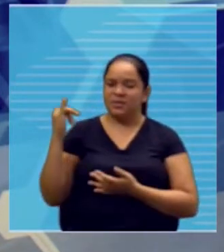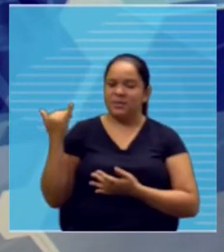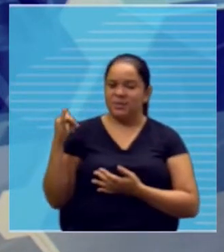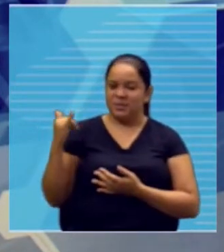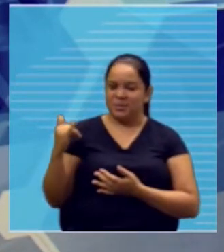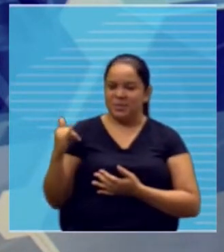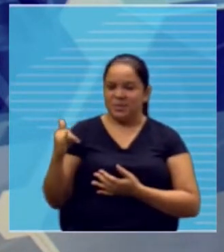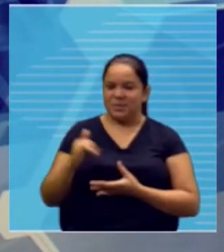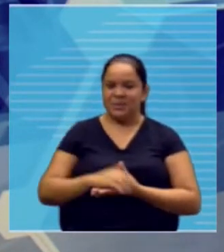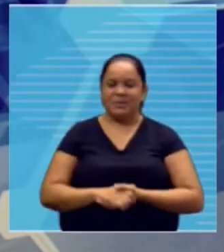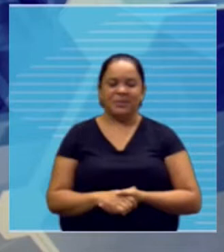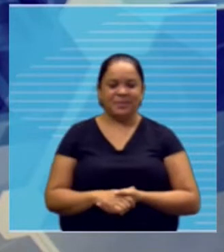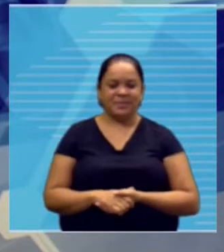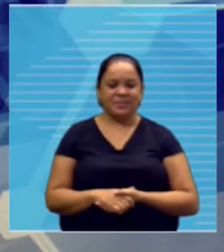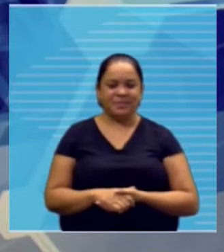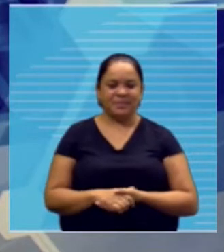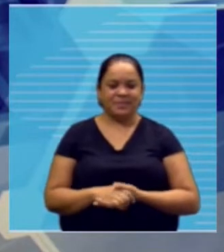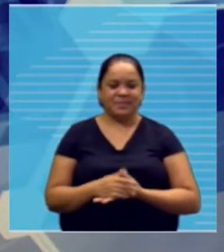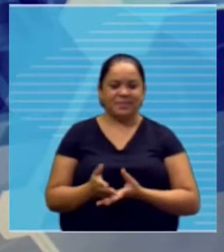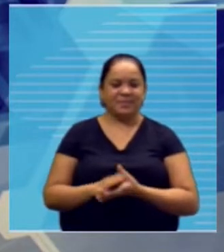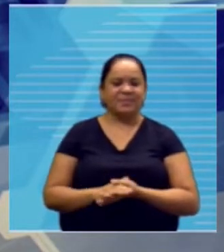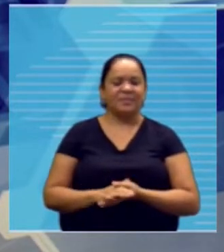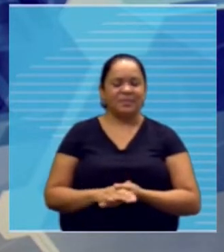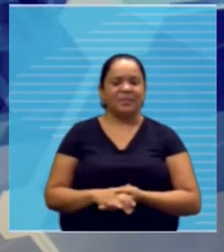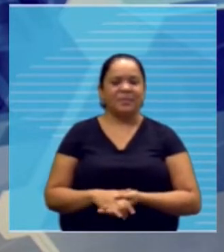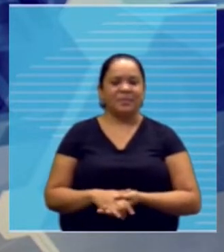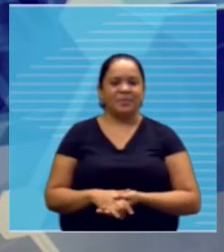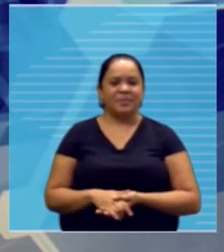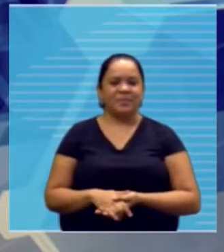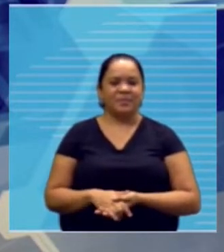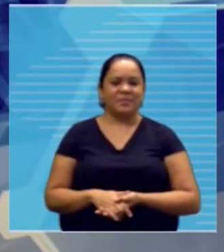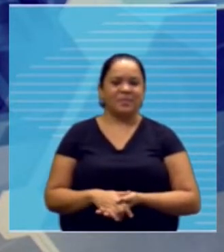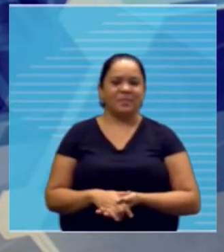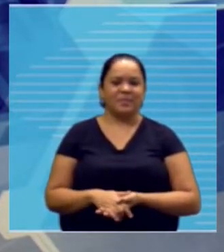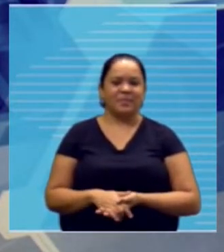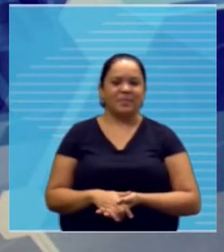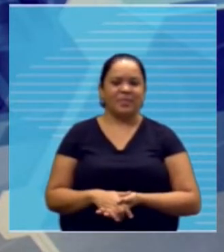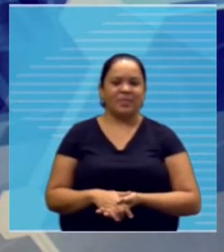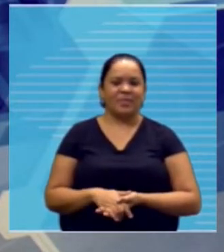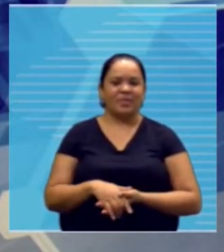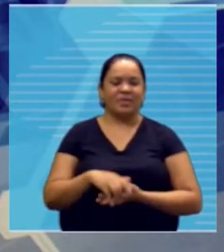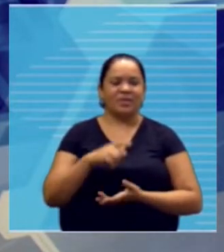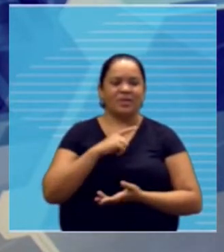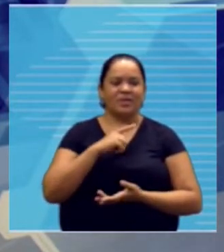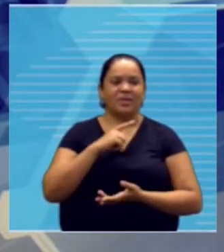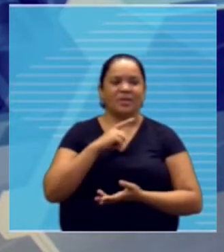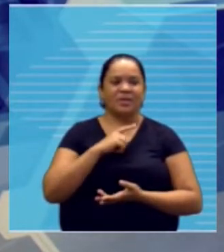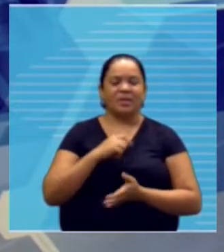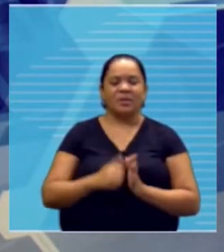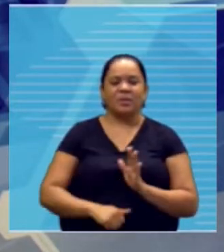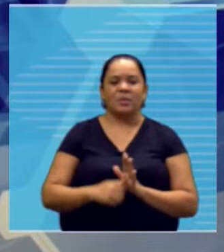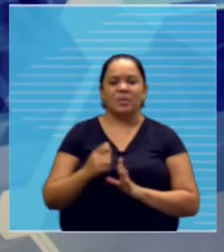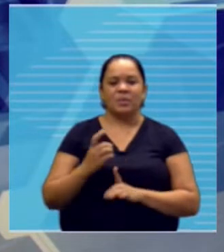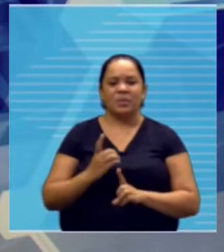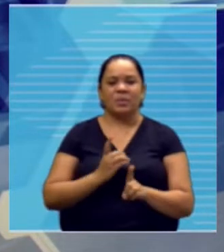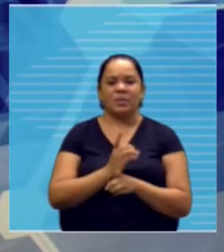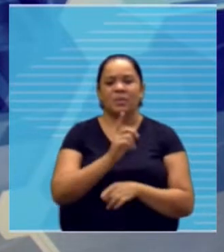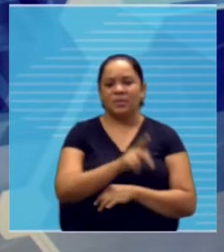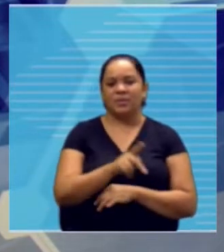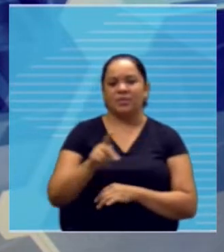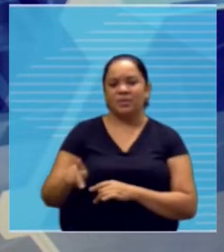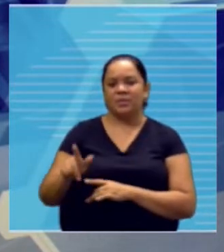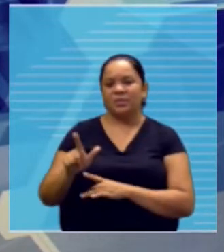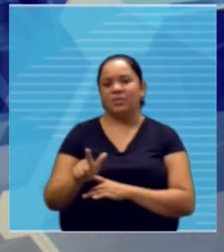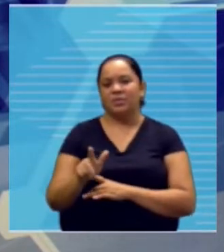Todos prontos para o encontro de hoje já tiveram e o primeiro encontro primeira parte de hoje um professor Luiz